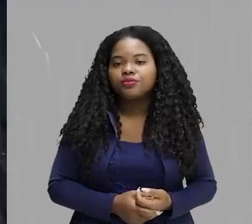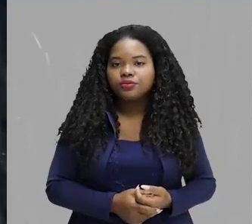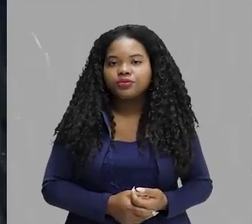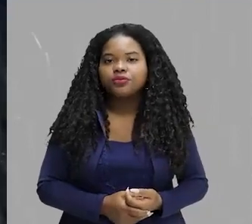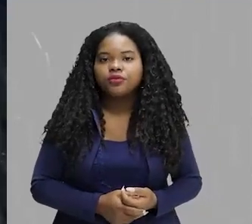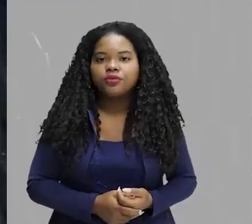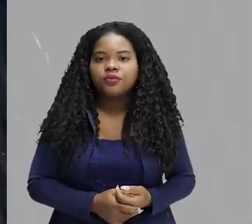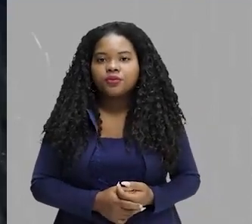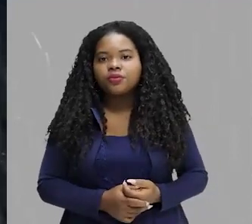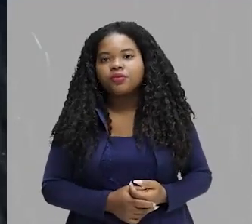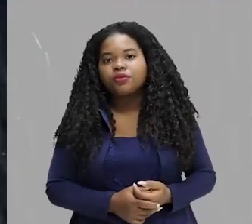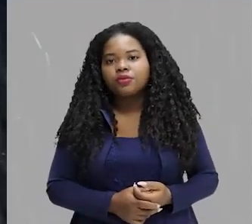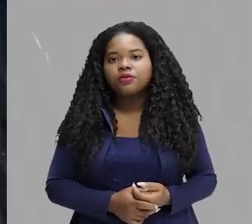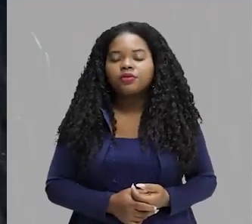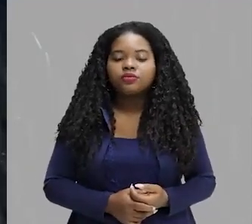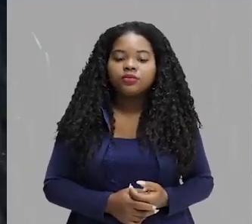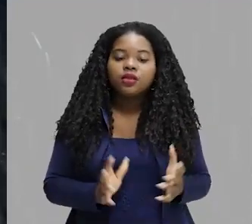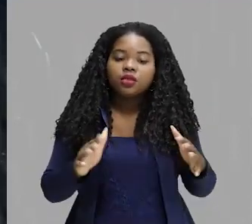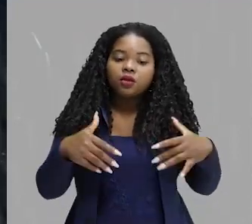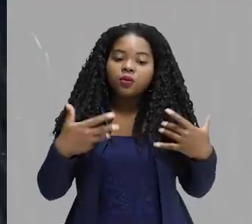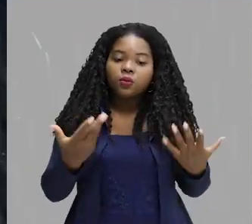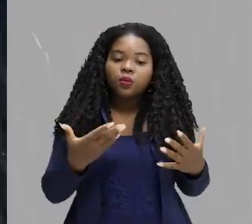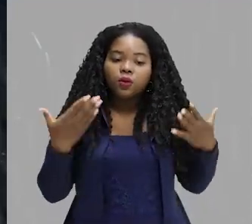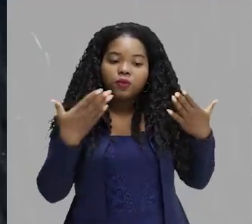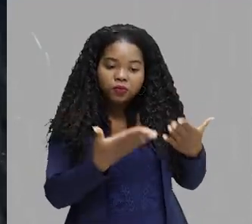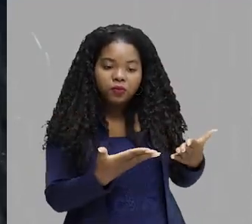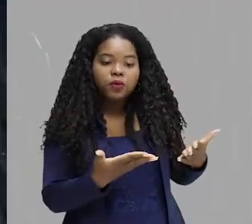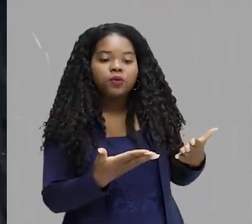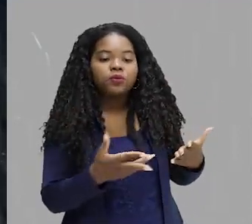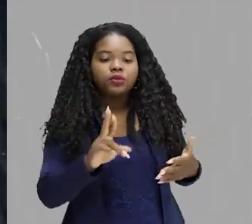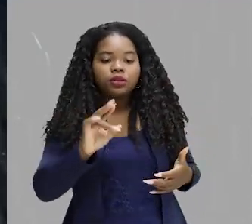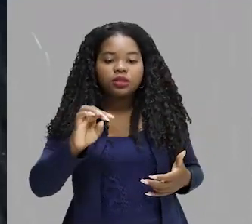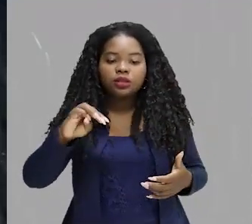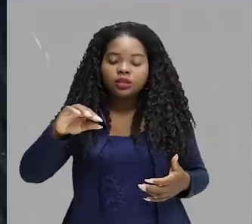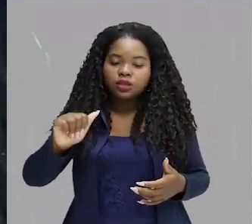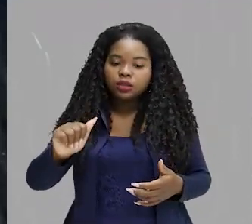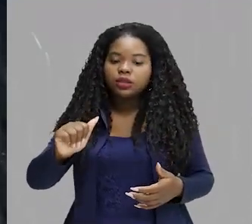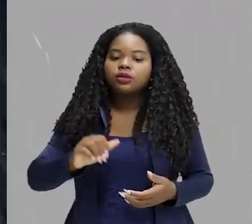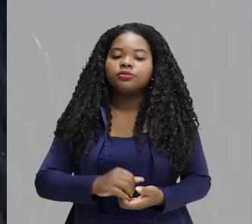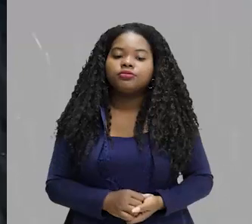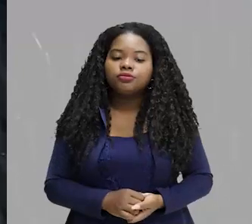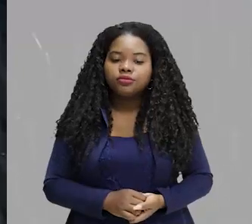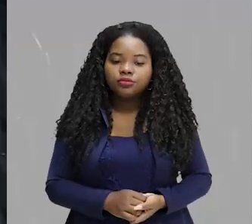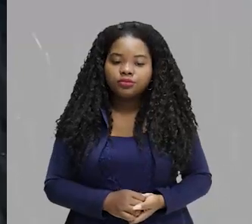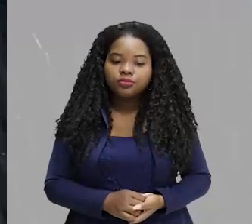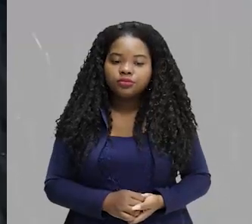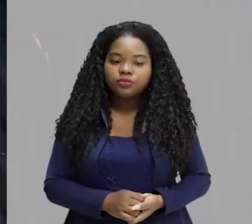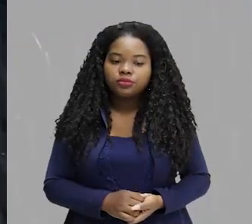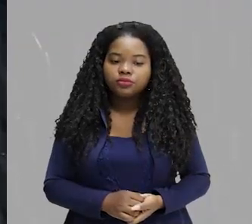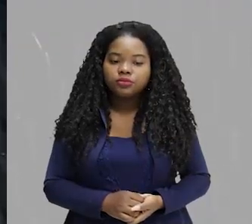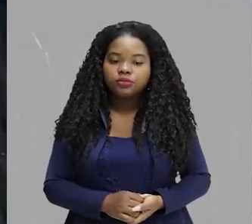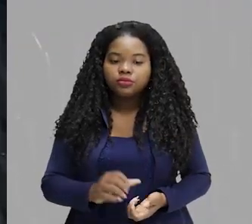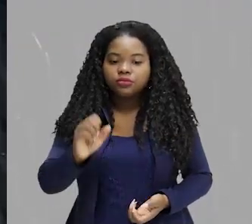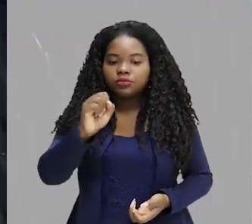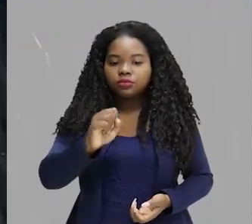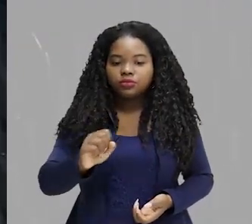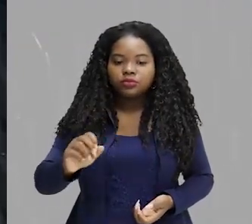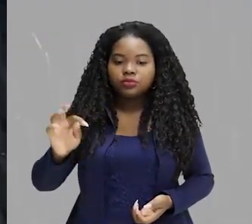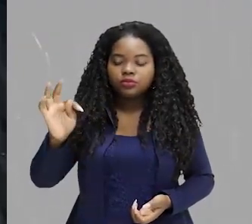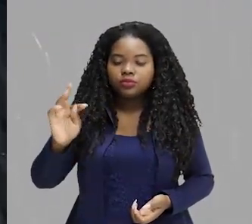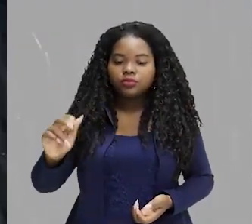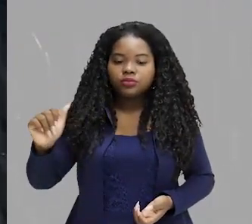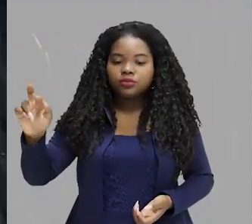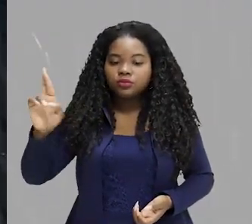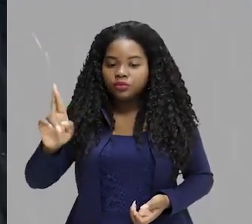em português. Então, qual é a demarcação da rima nesse poema? Star rima